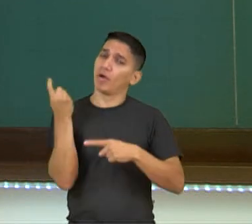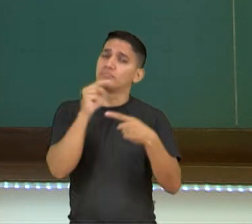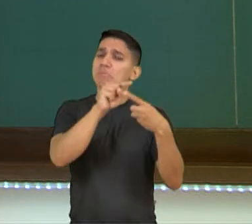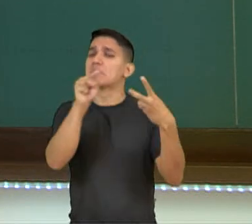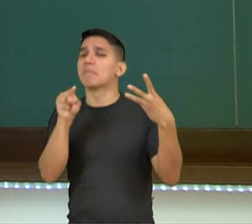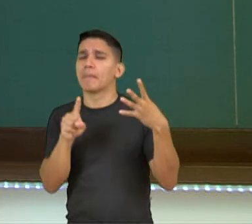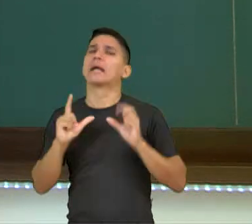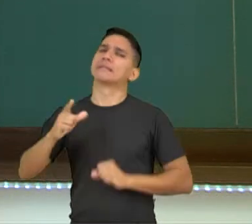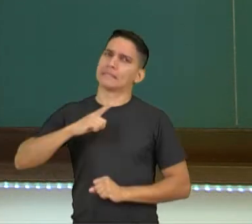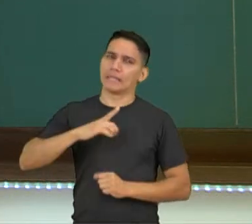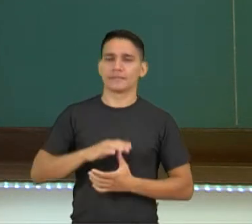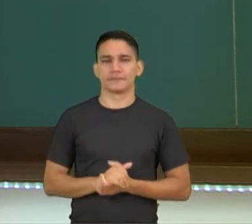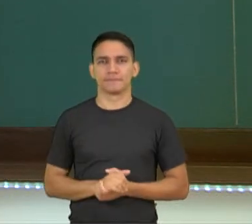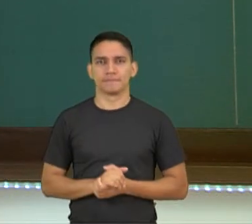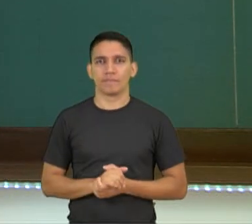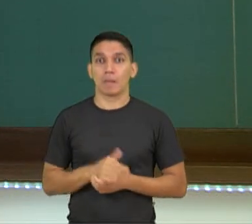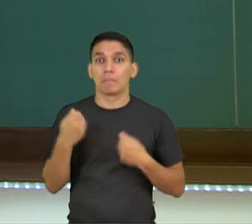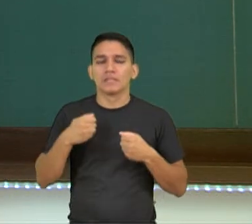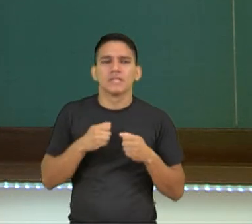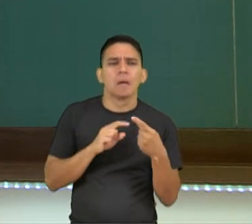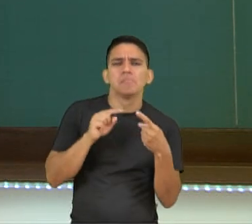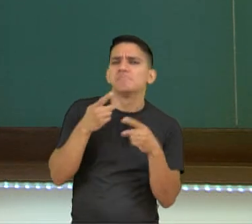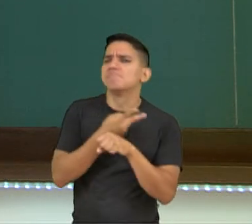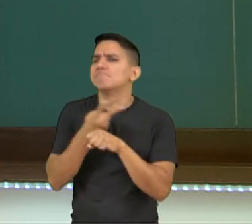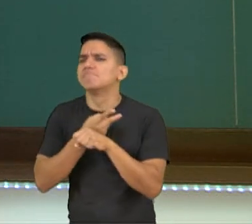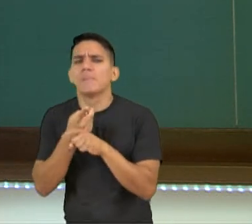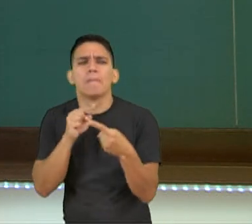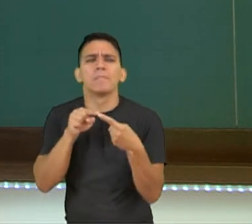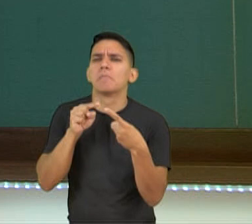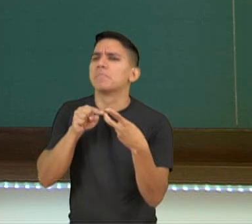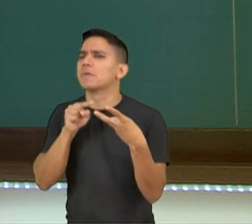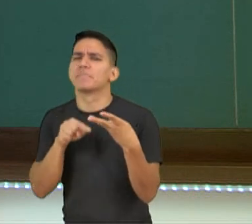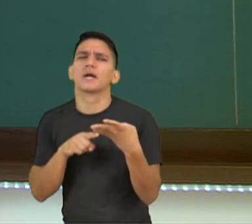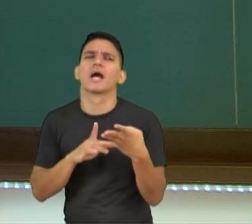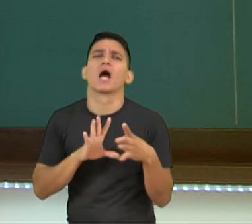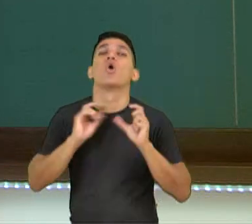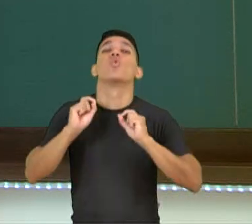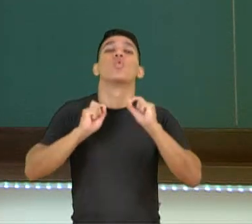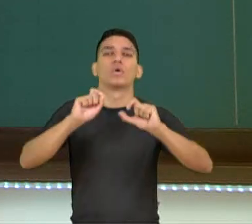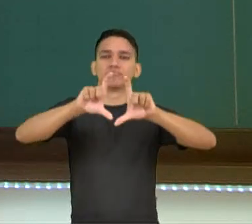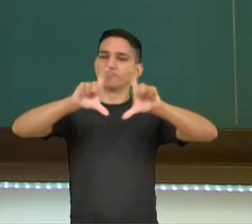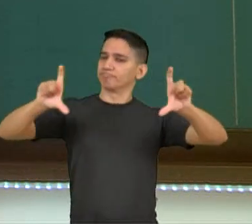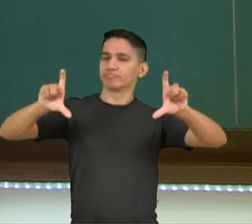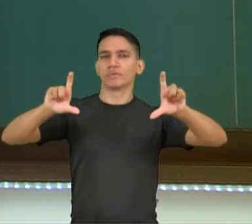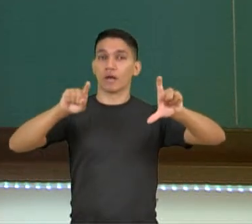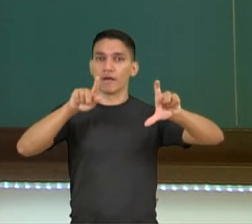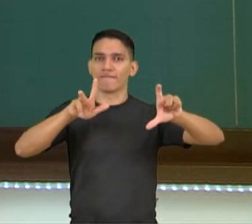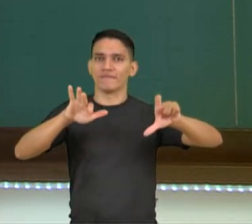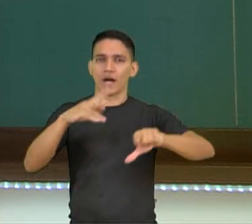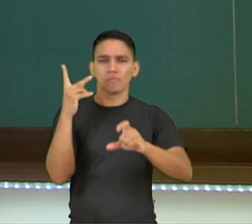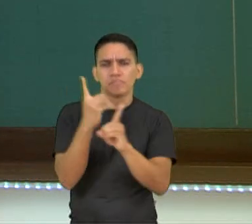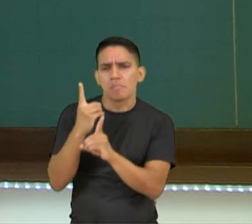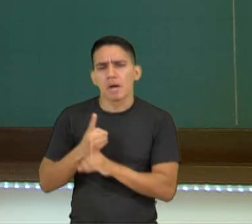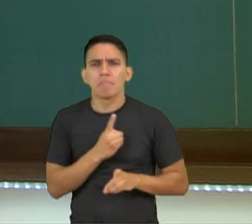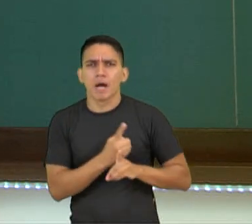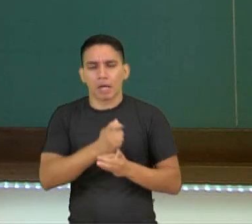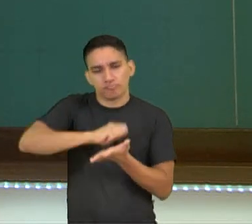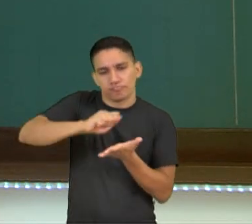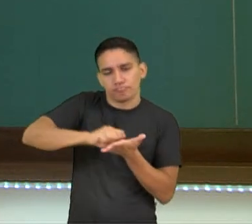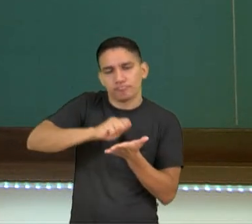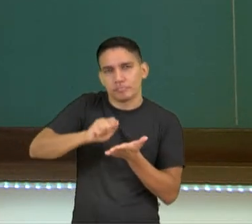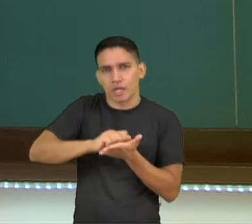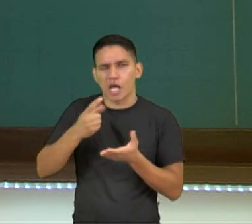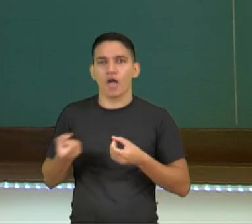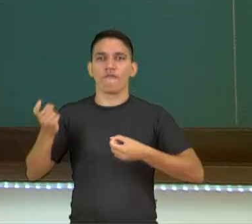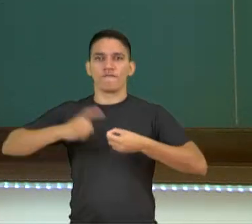Você precisa identificar, então, quais estão aqui no texto. Você vai fazer isso, vai anotar no seu caderno e